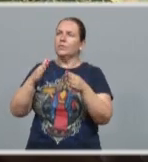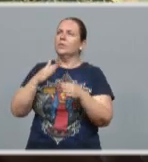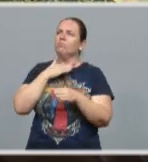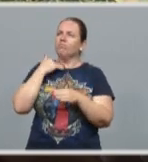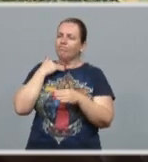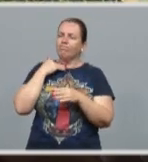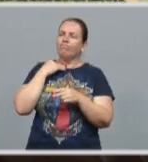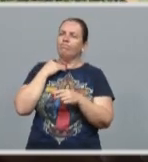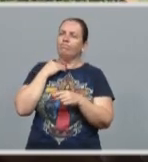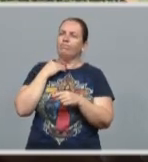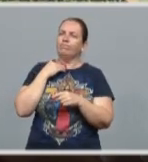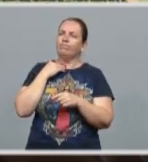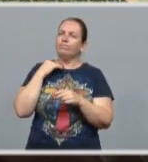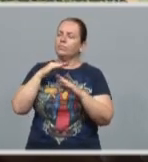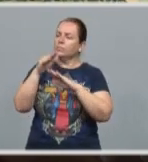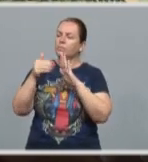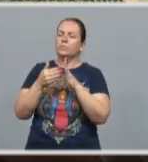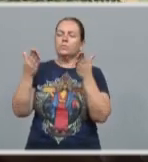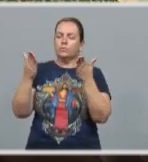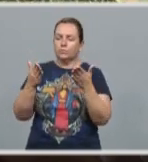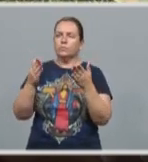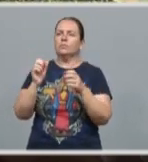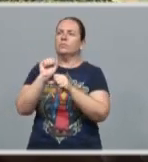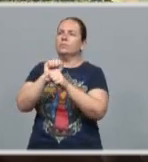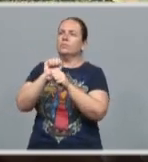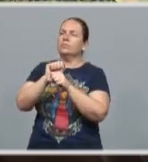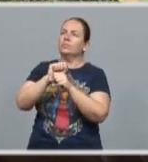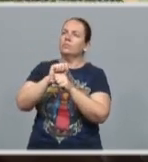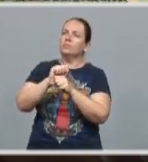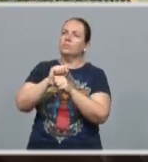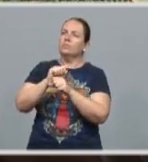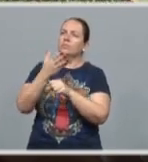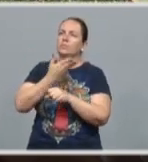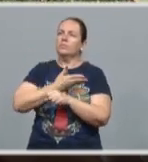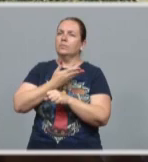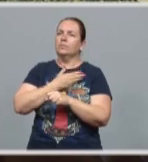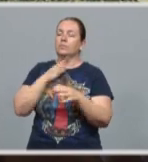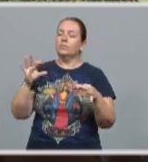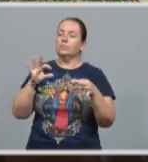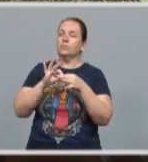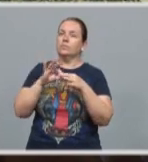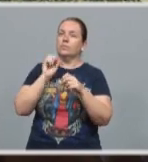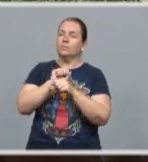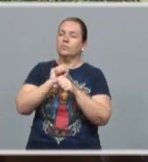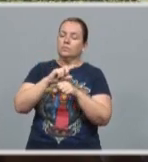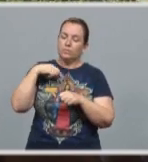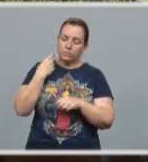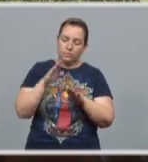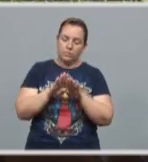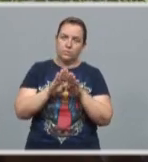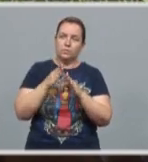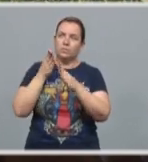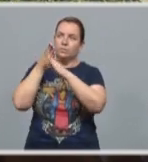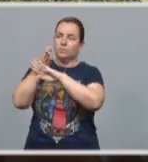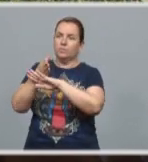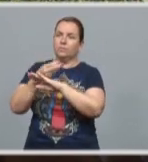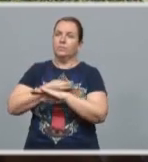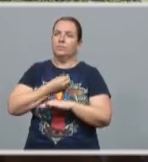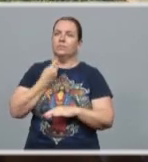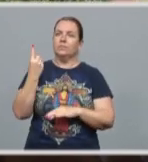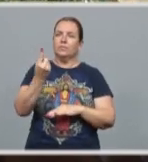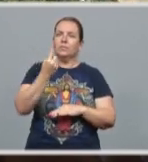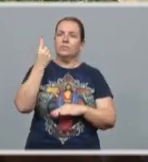desta vida e todos que morreram na vossa amizade. Unidos a eles, esperamos também nós